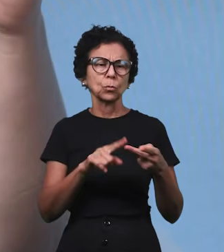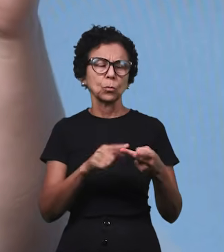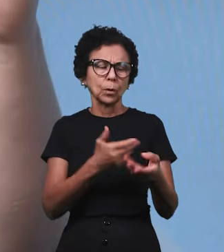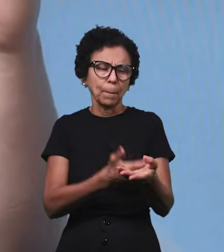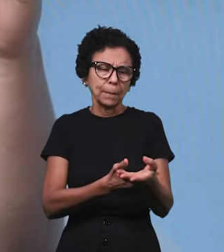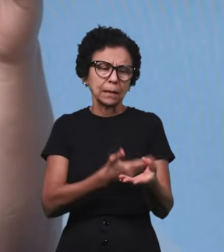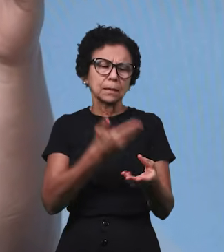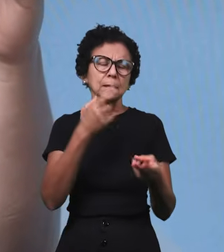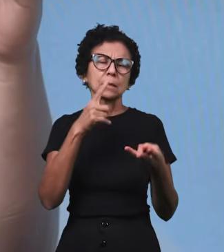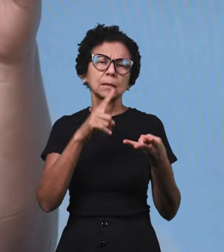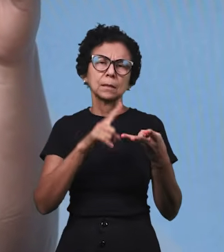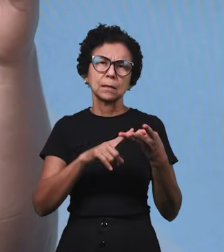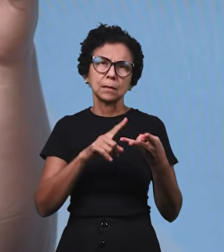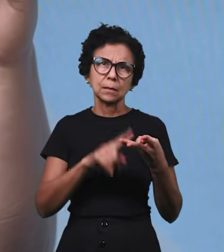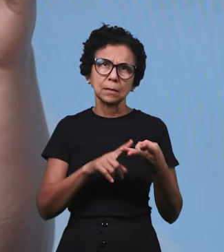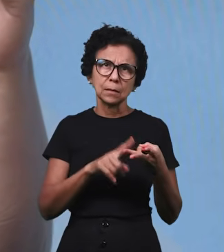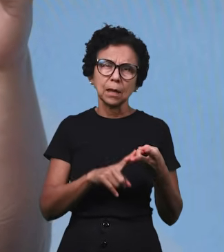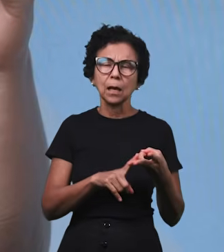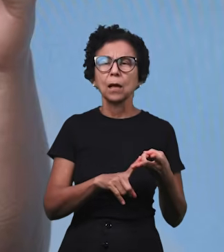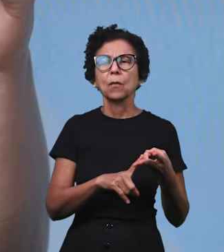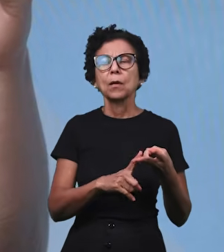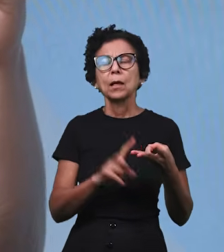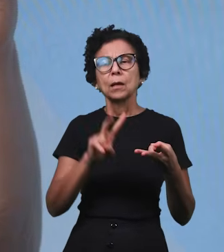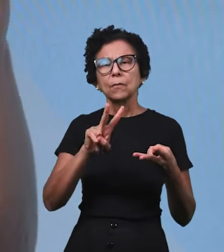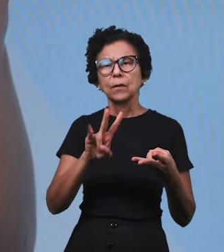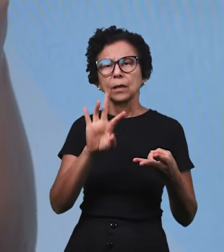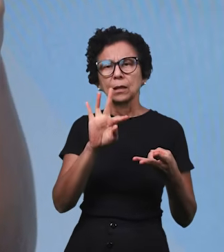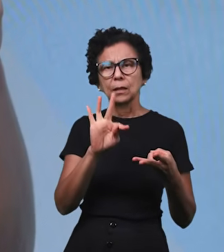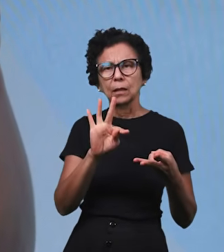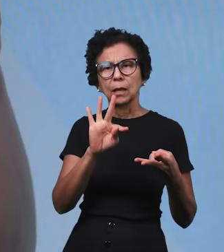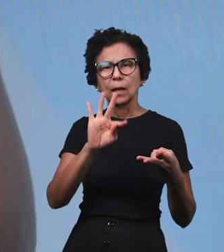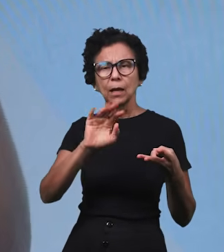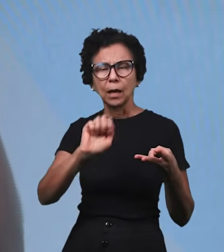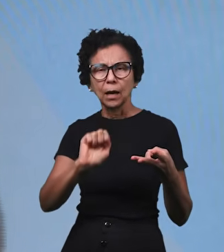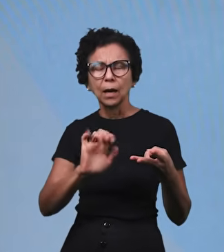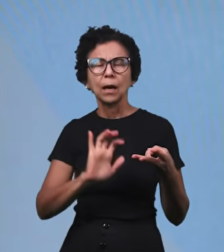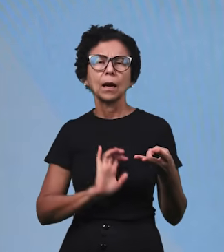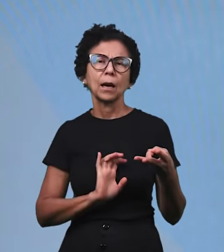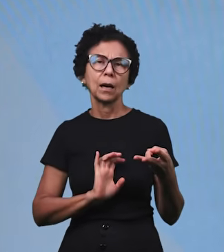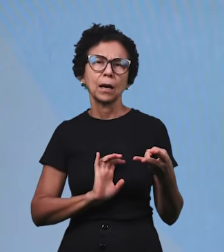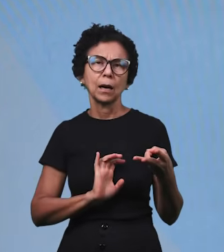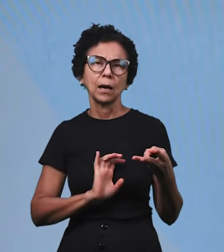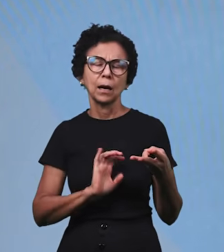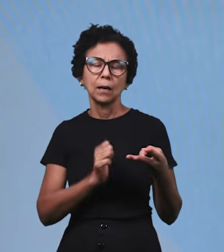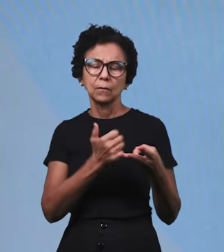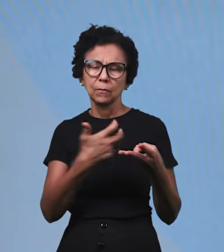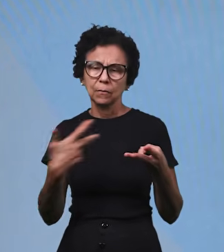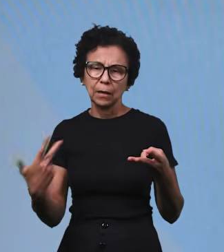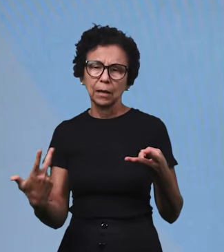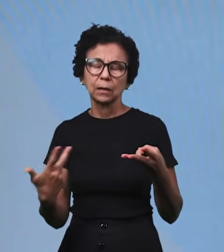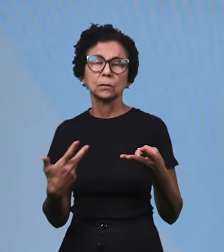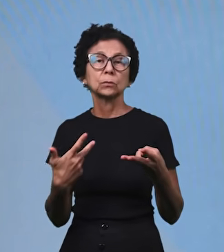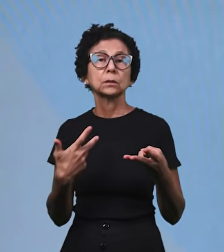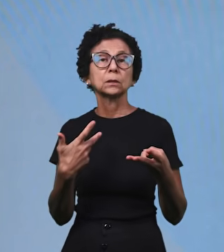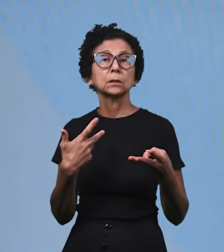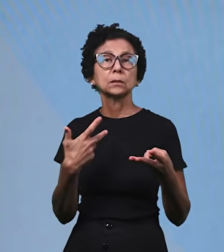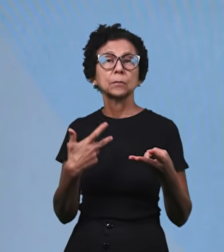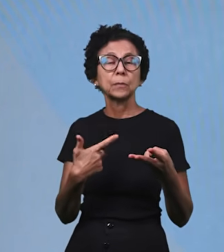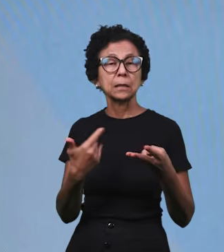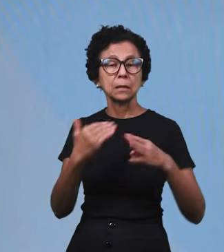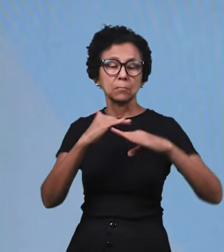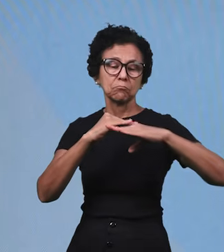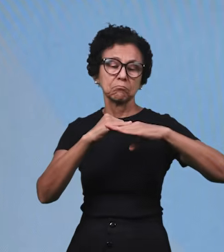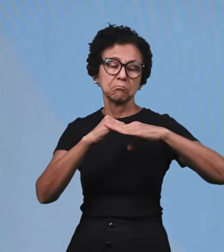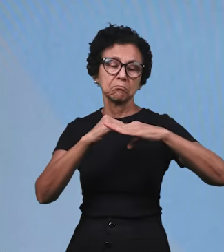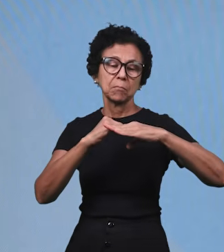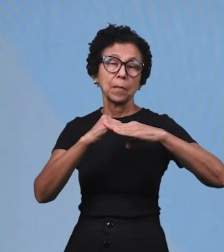pressão, os eletrólitos que eu falei, sódio, potássio, cálcio, fósforo, né, o pH. Então, o que que acontece quando tem